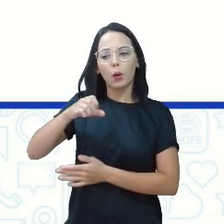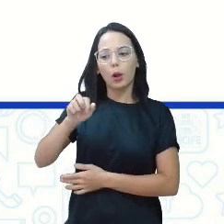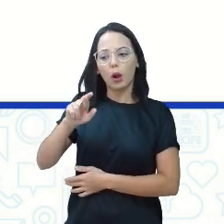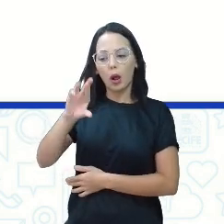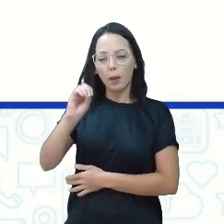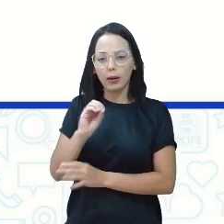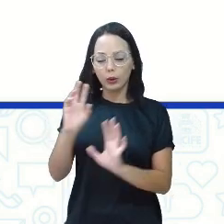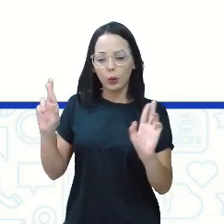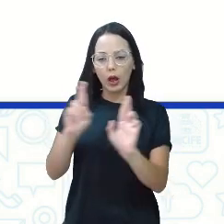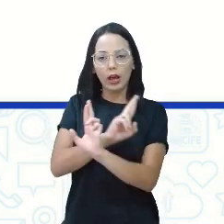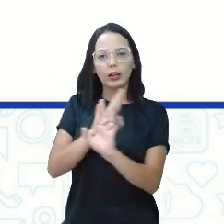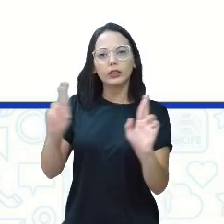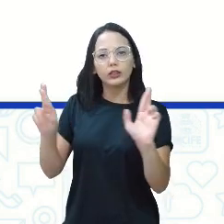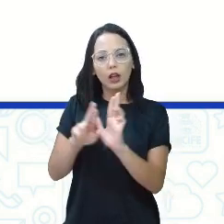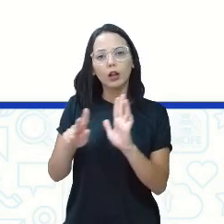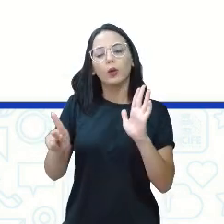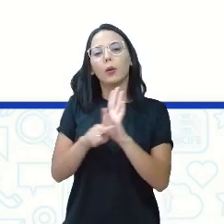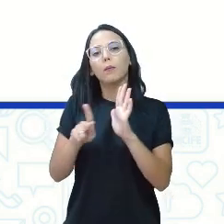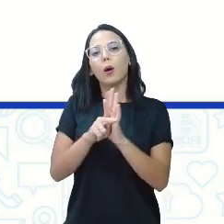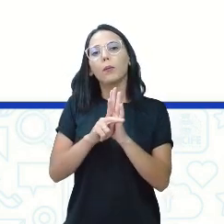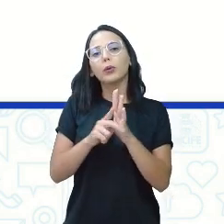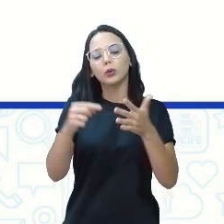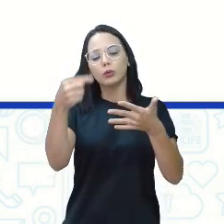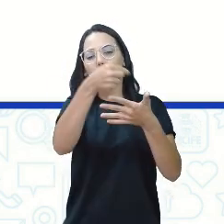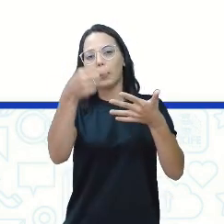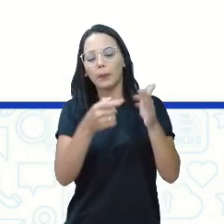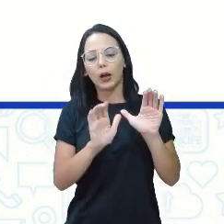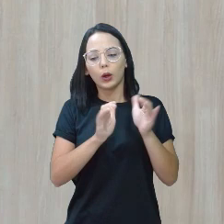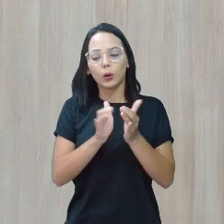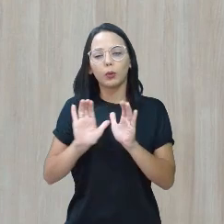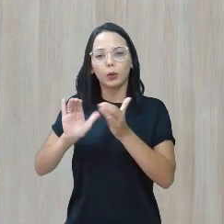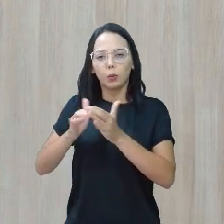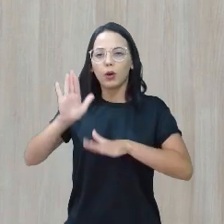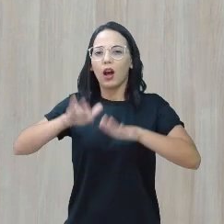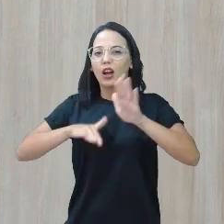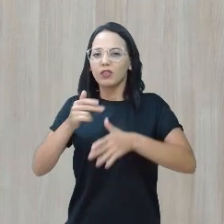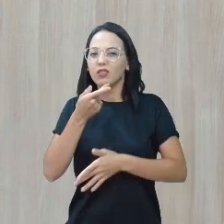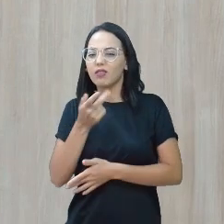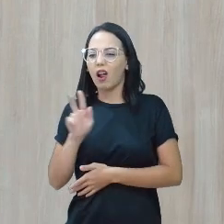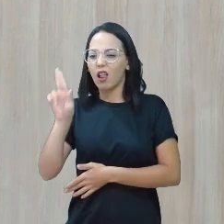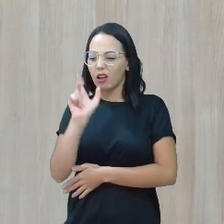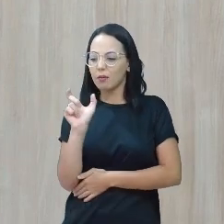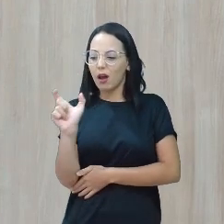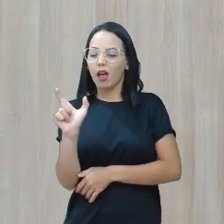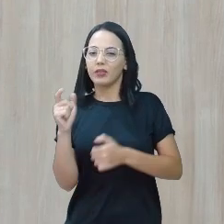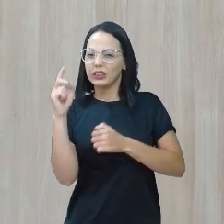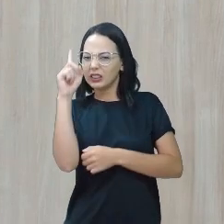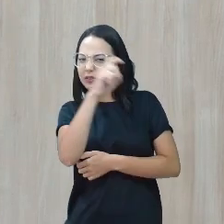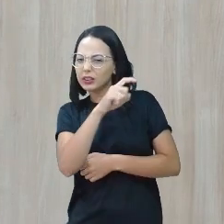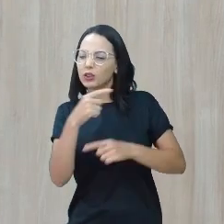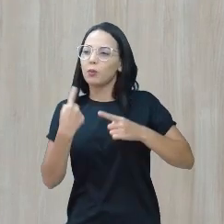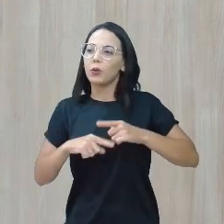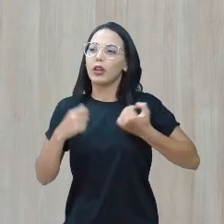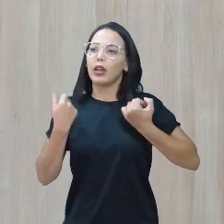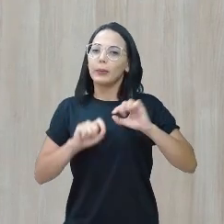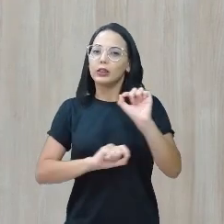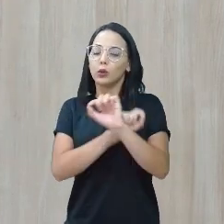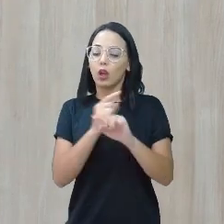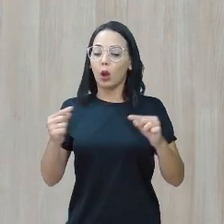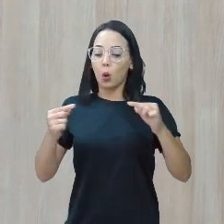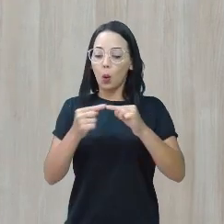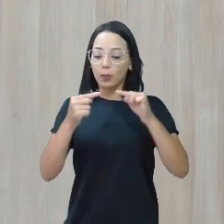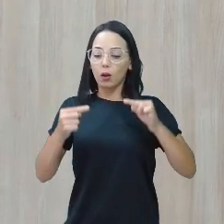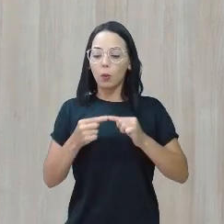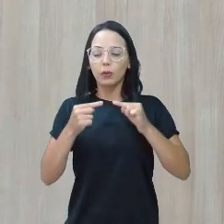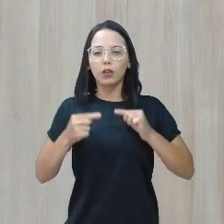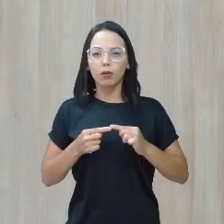com os seus múltiplos e os seus submúltiplos. A gente às vezes fala essas palavras difíceis porque a gente tem que colocar as coisinhas nos seus contextos.